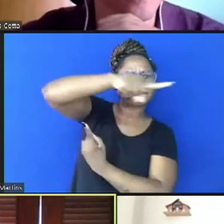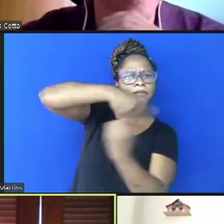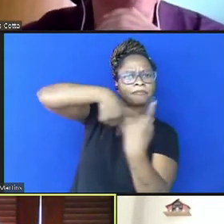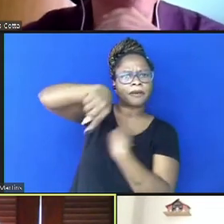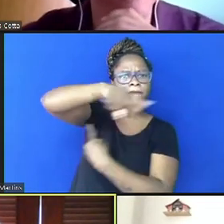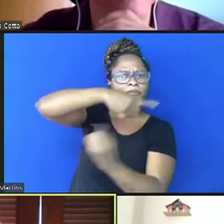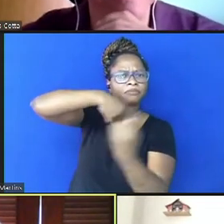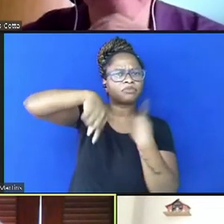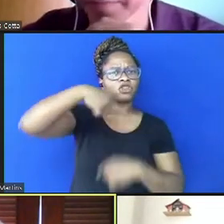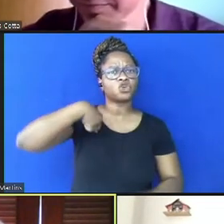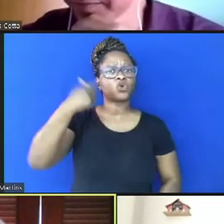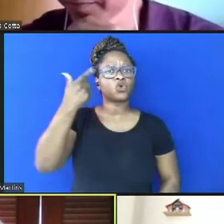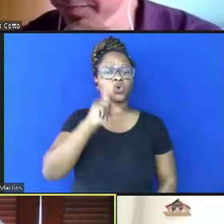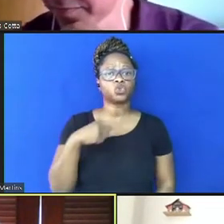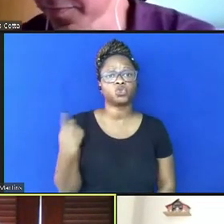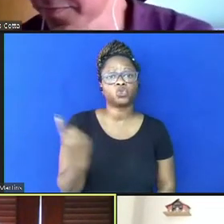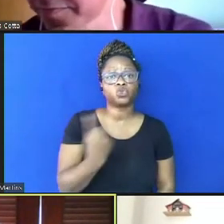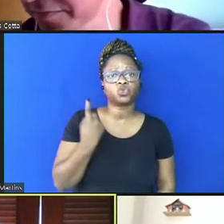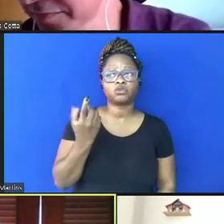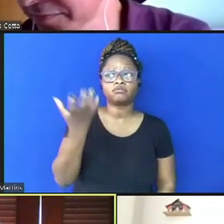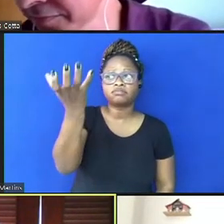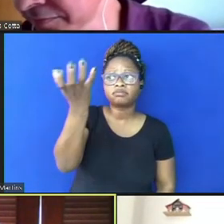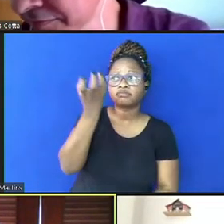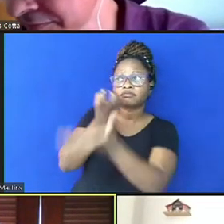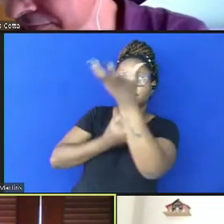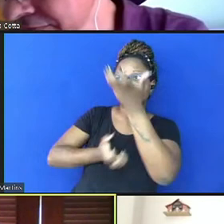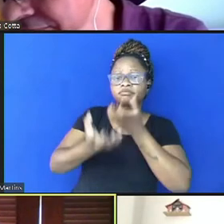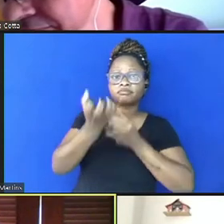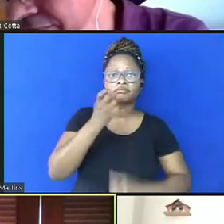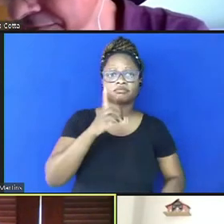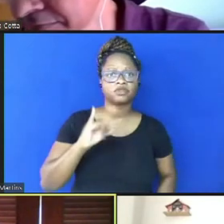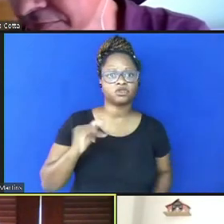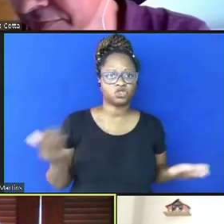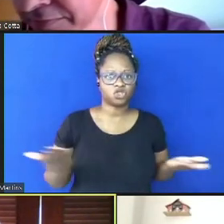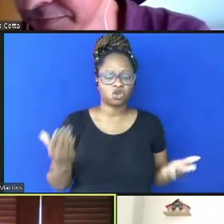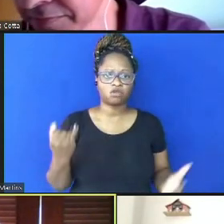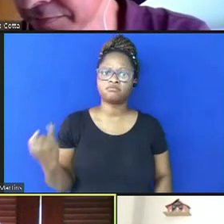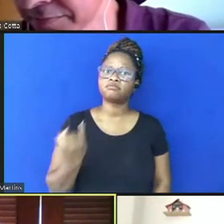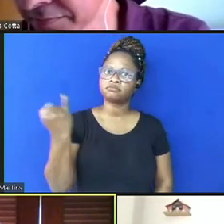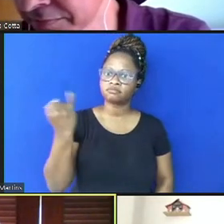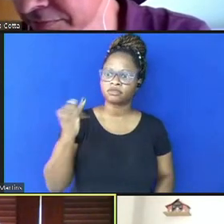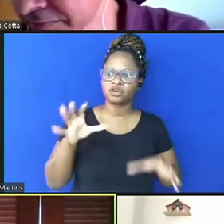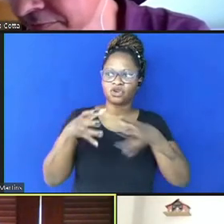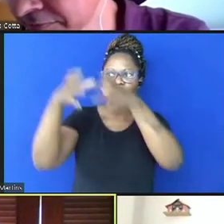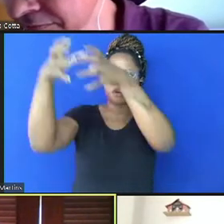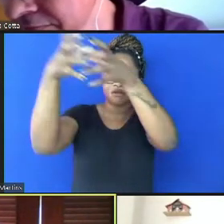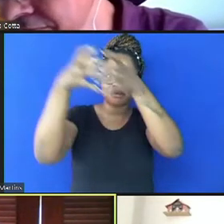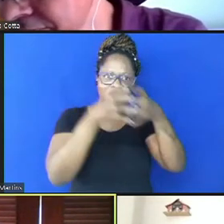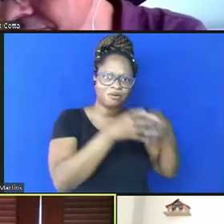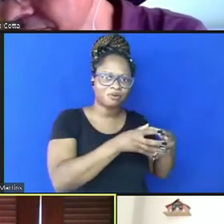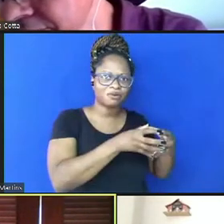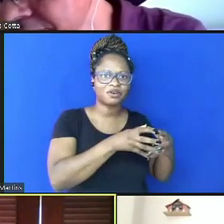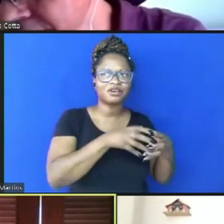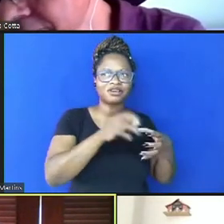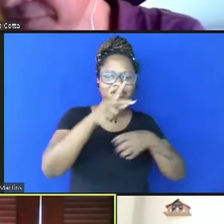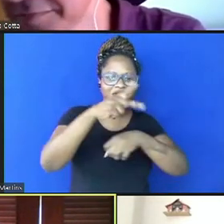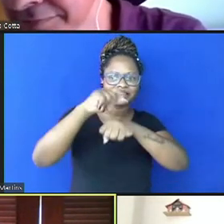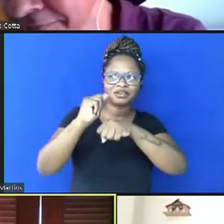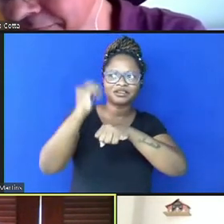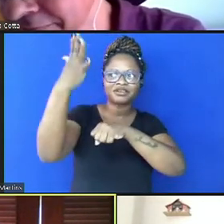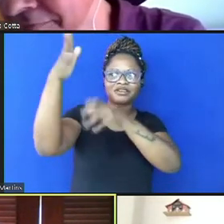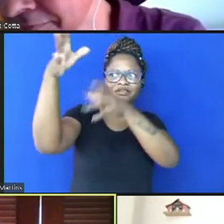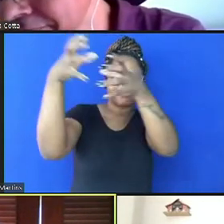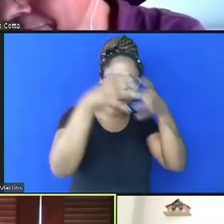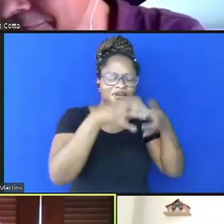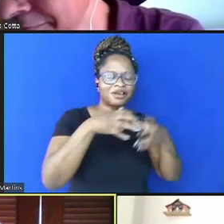Nós recebemos há poucos dias um importante grupo de alunos estrangeiros. Tive o prazer